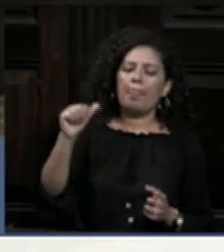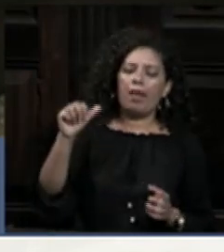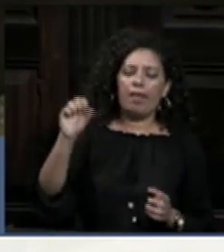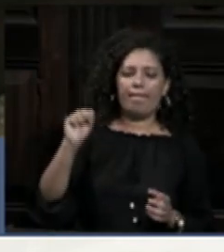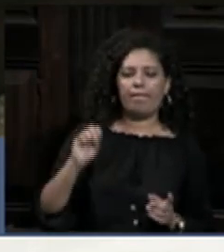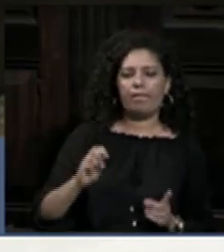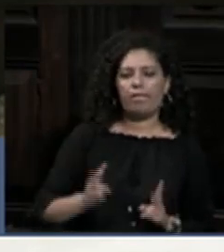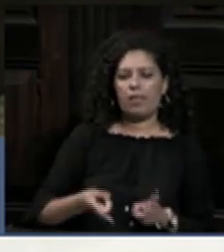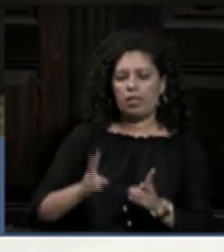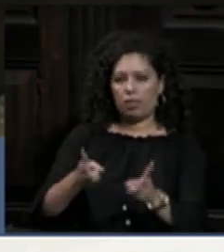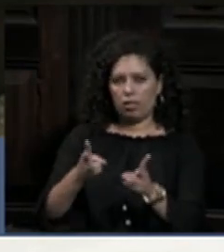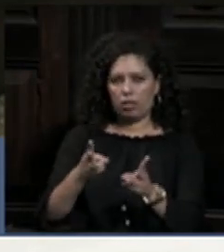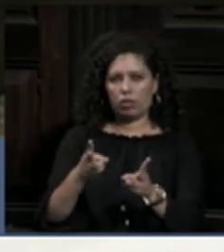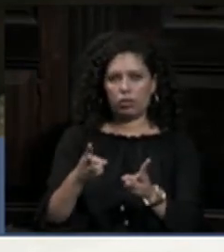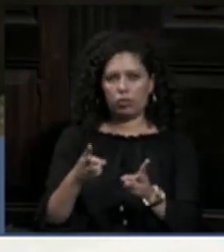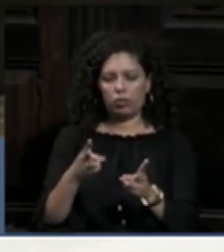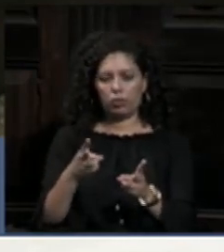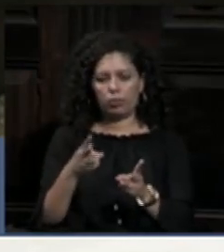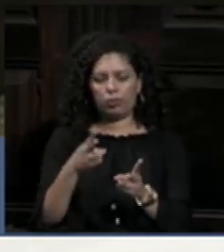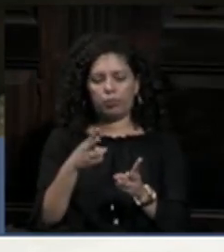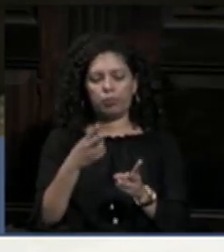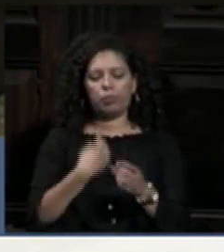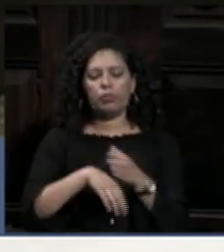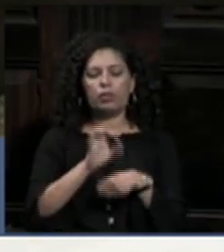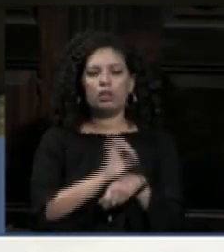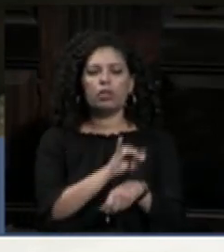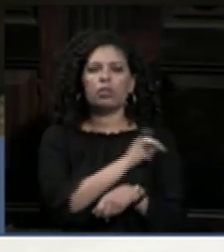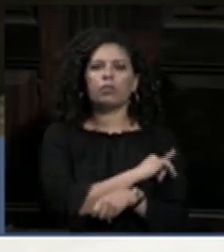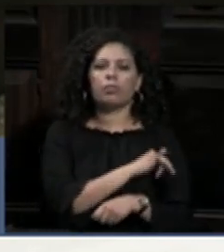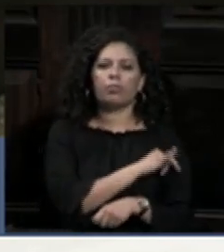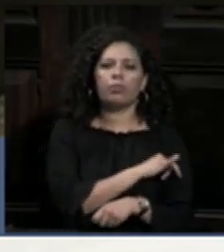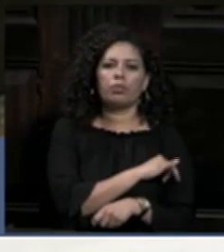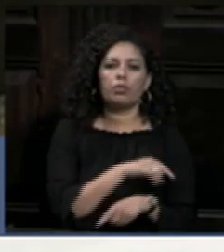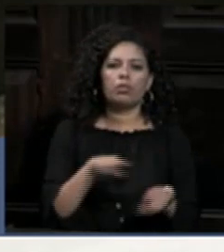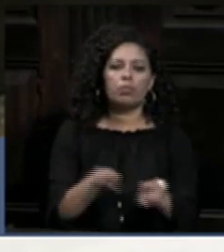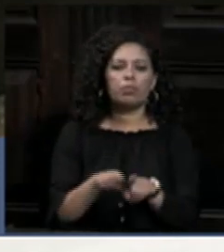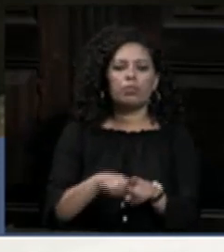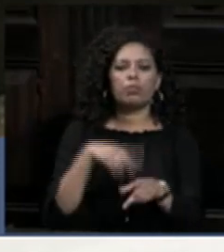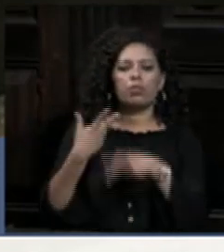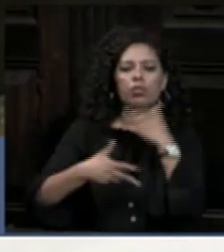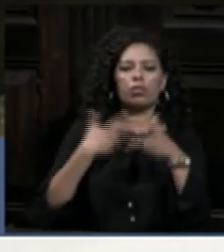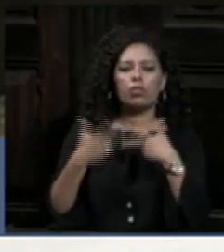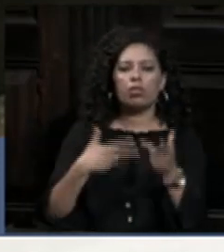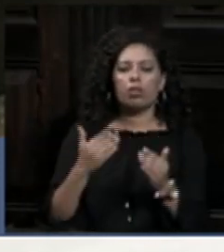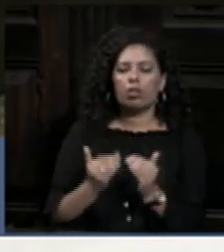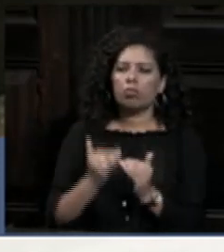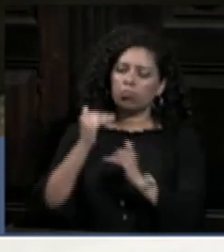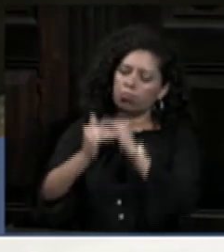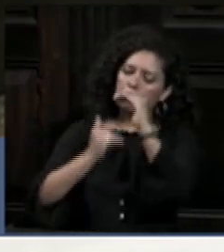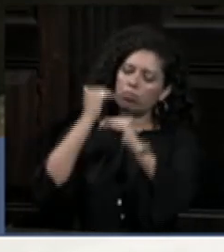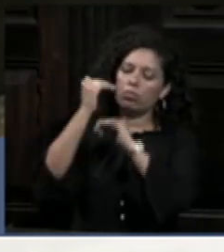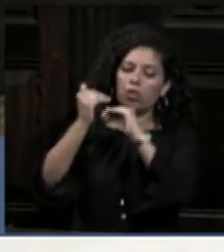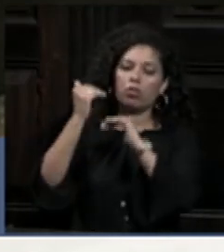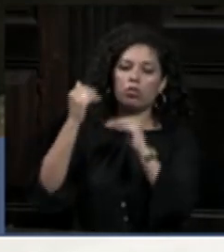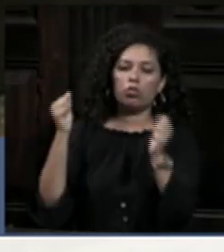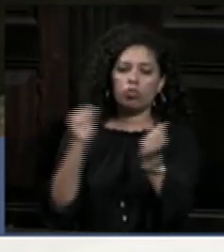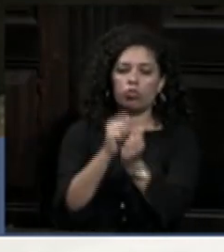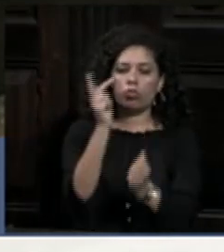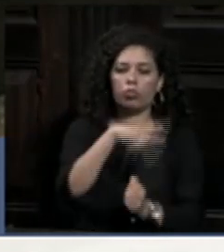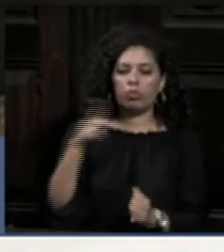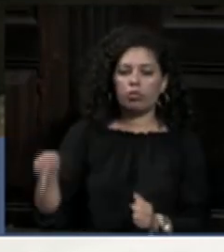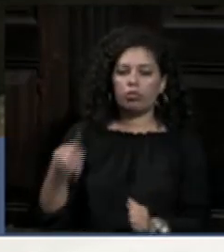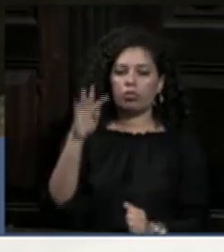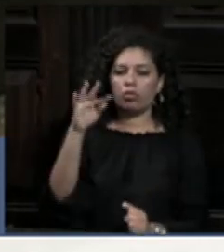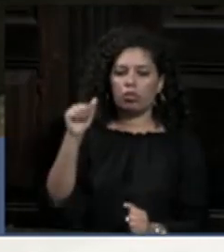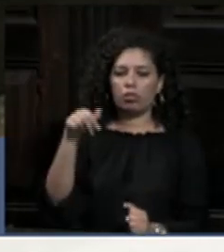cotas nas universidades estaduais do rio de janeiro dizer do avanço que a gente teve com a professora tânia na